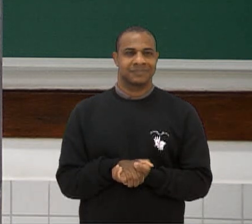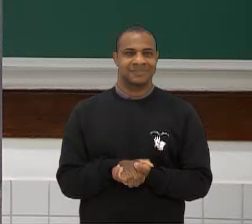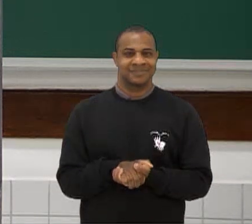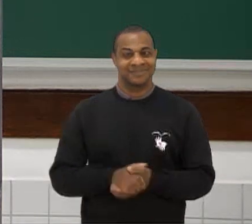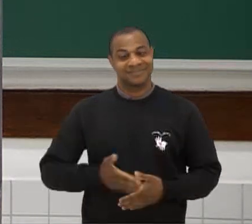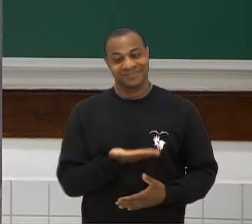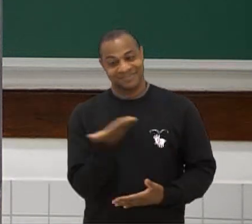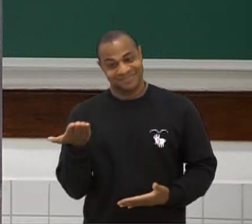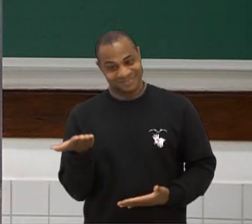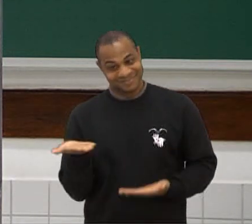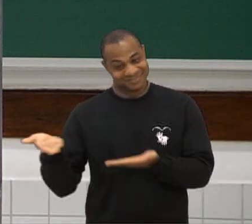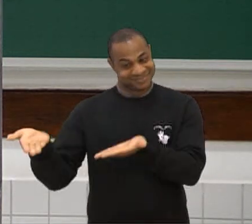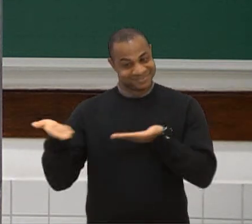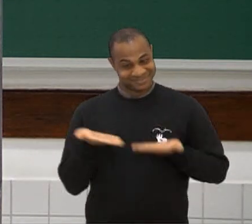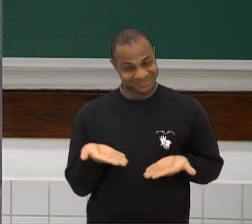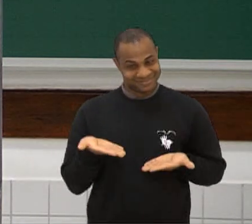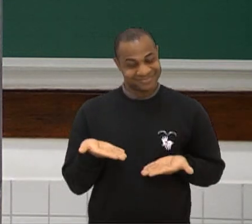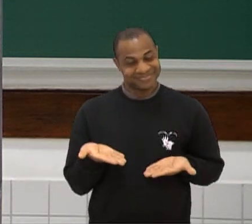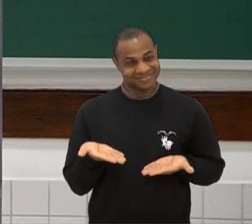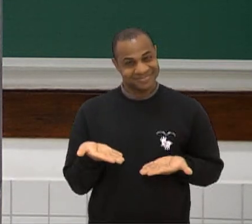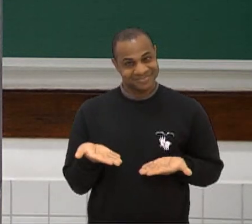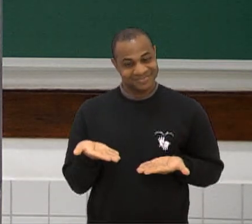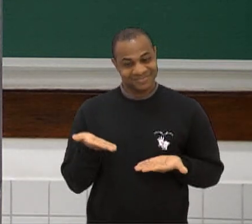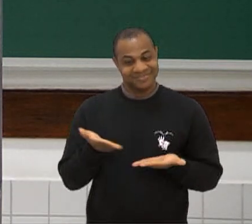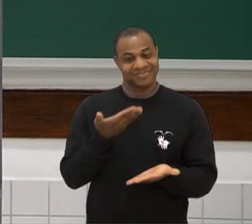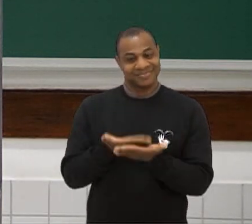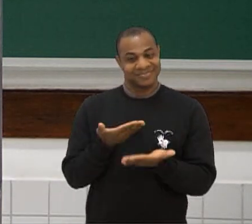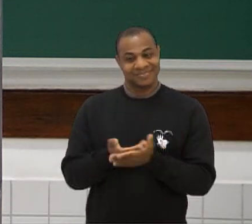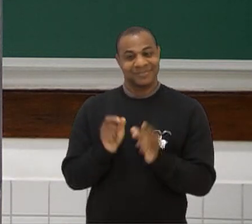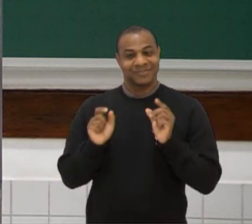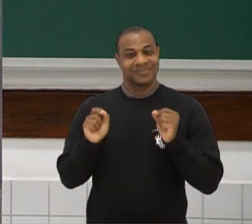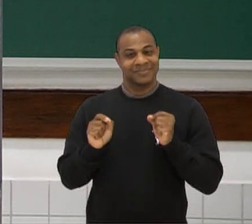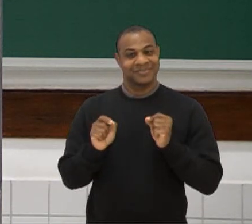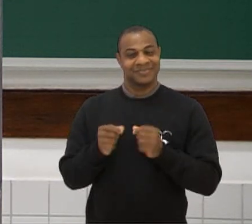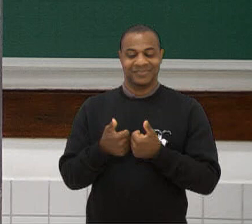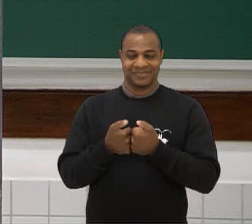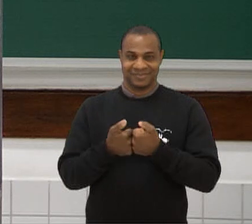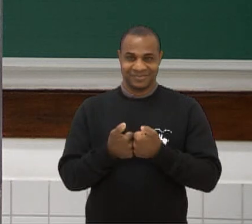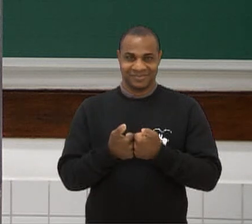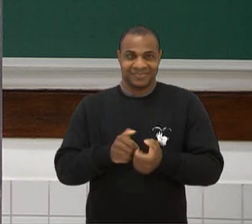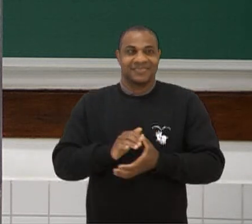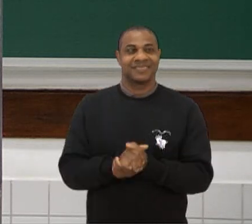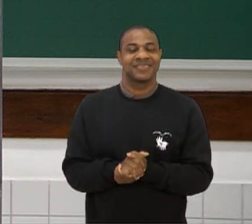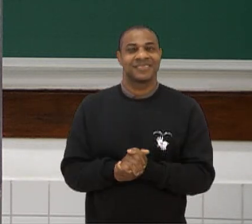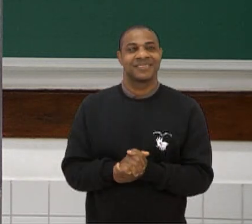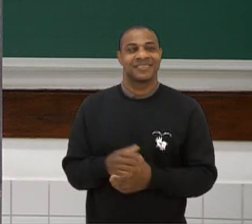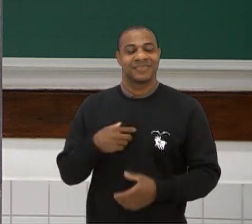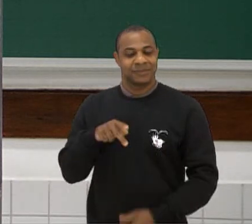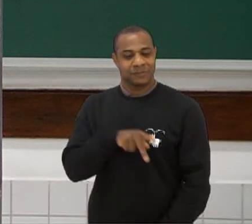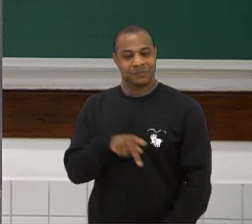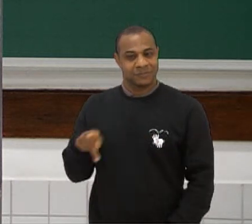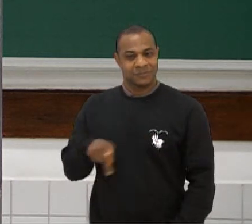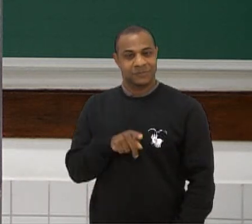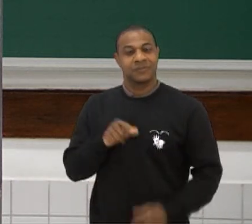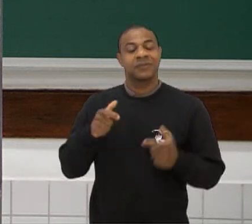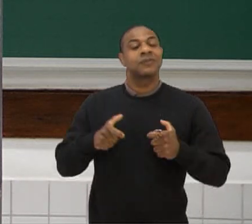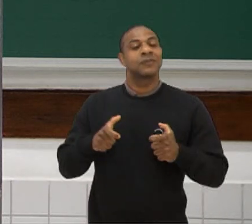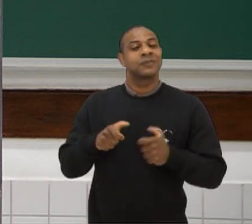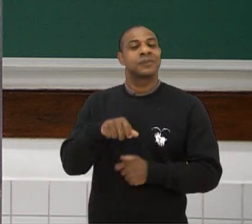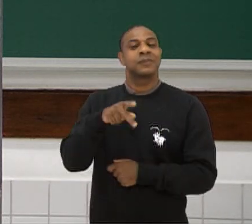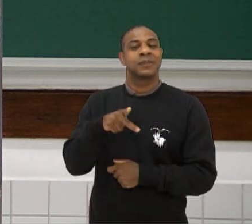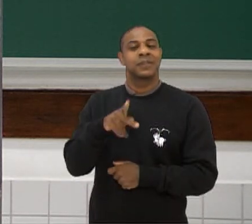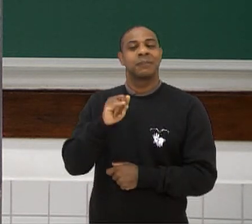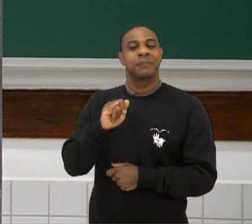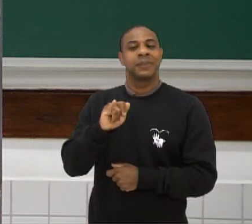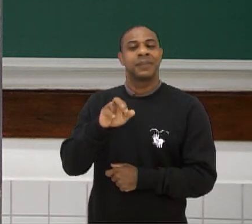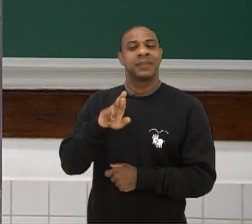Prezados alunos, sejam todos muito bem-vindos para mais uma aula de Física. Meu nome é o Henrique, sou lá do município de Piraquara e antes de começar a aula, meus alunos pediram